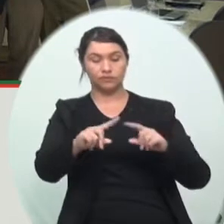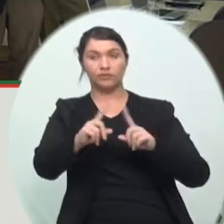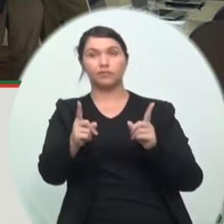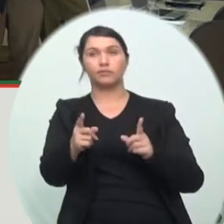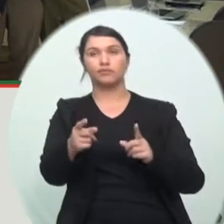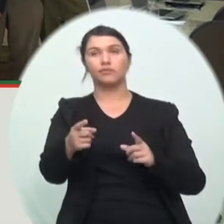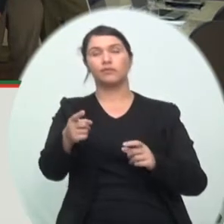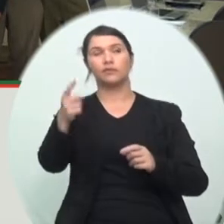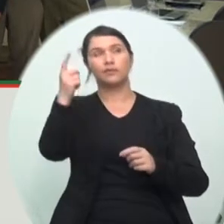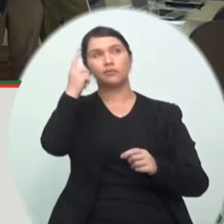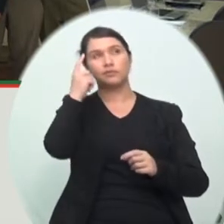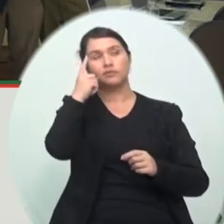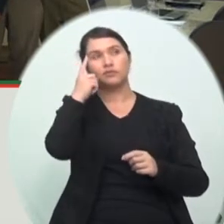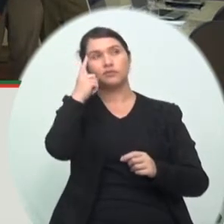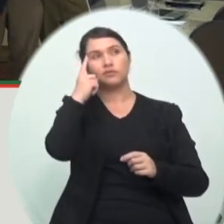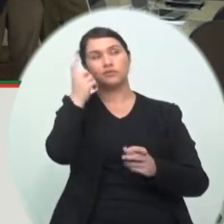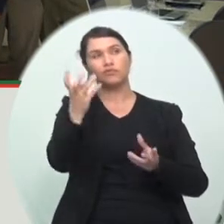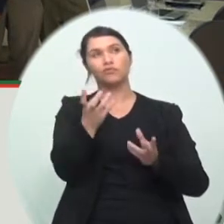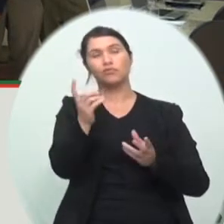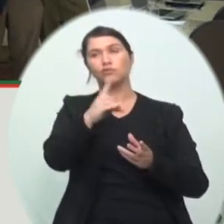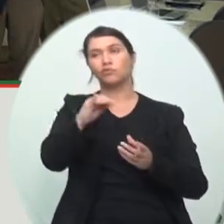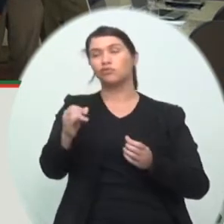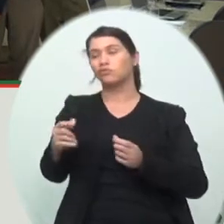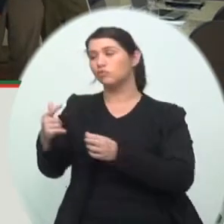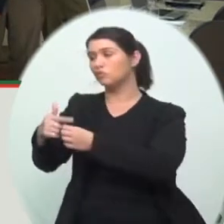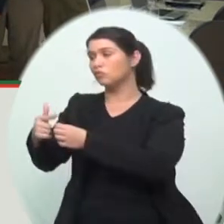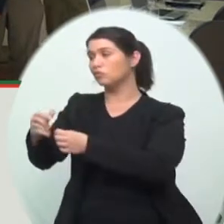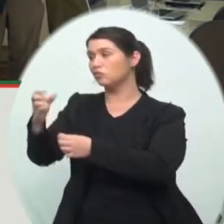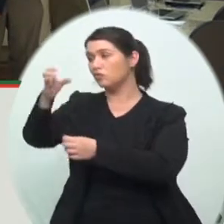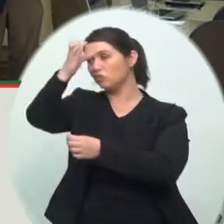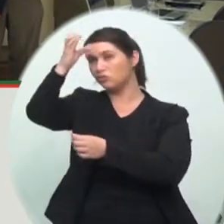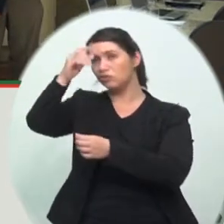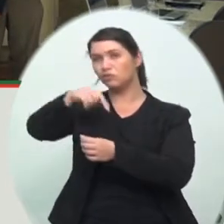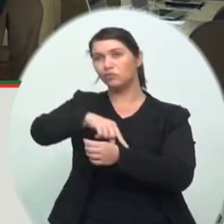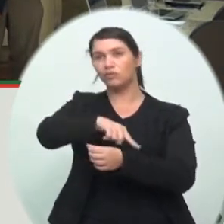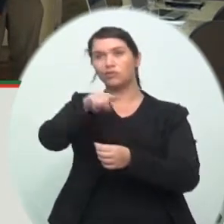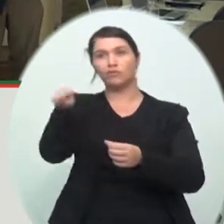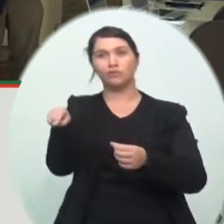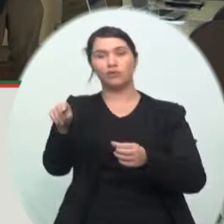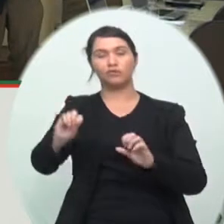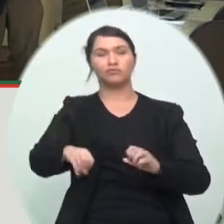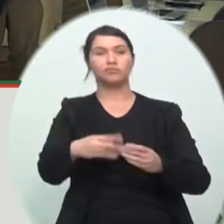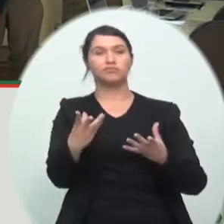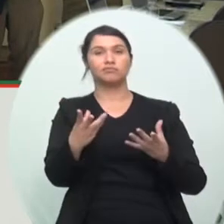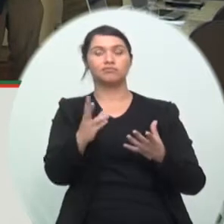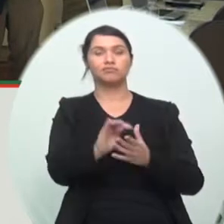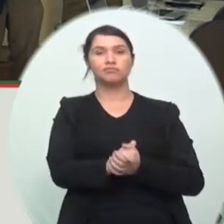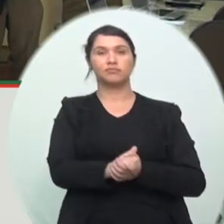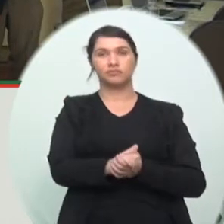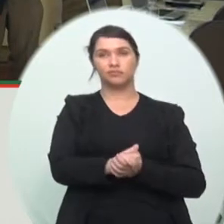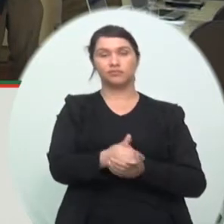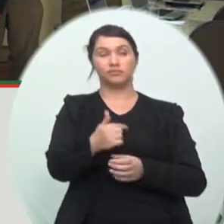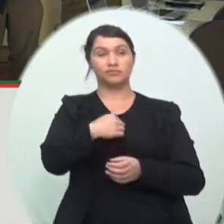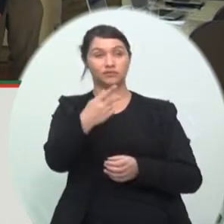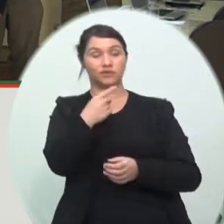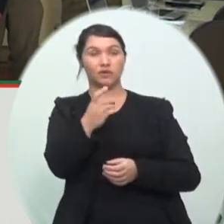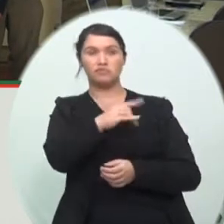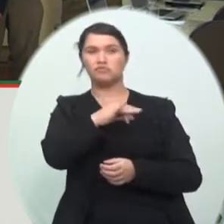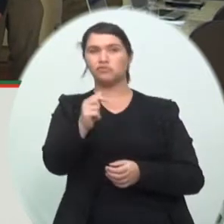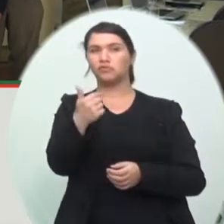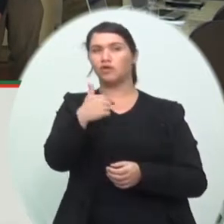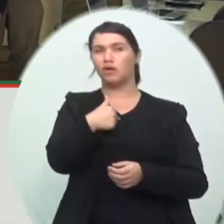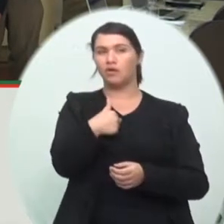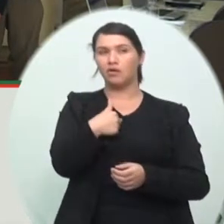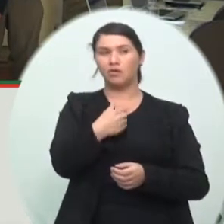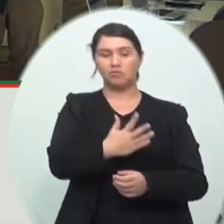dia em retornar para Criciúma. Fiz até apostas. E uma das apostas era que, quando eu fosse